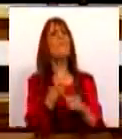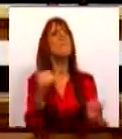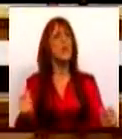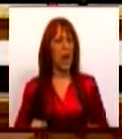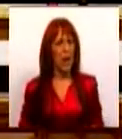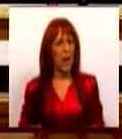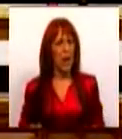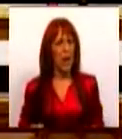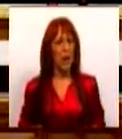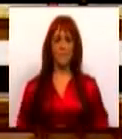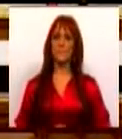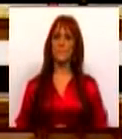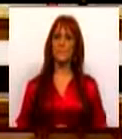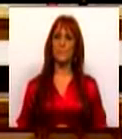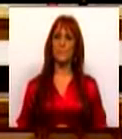pública?